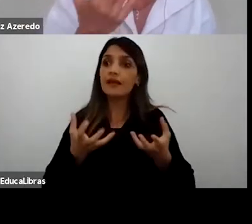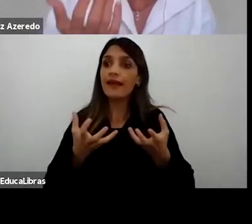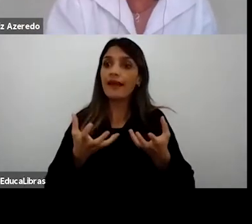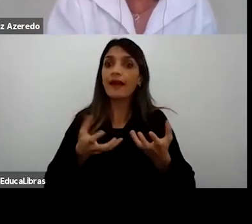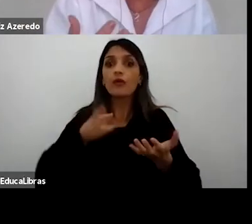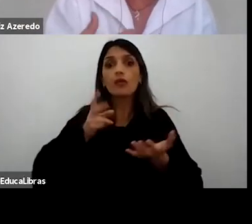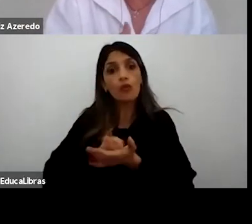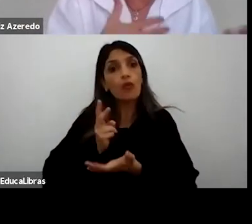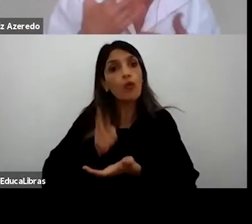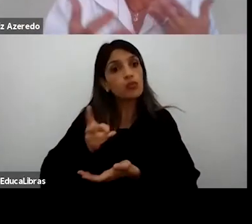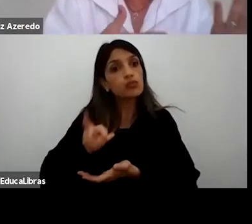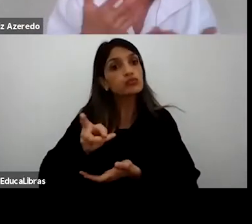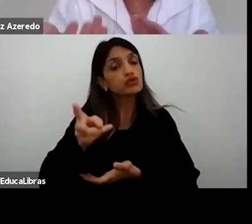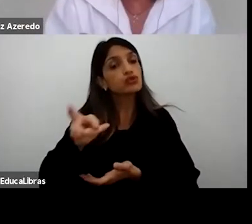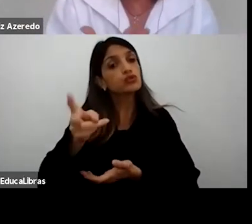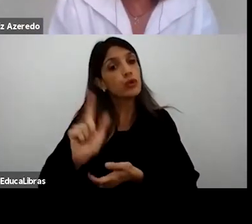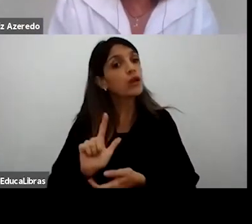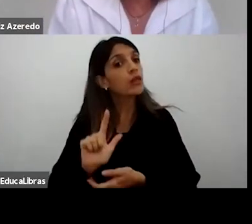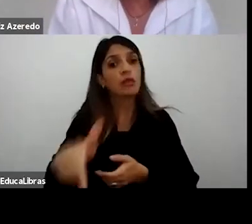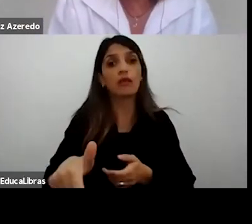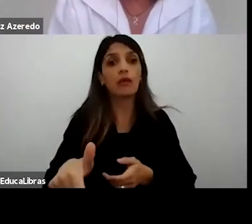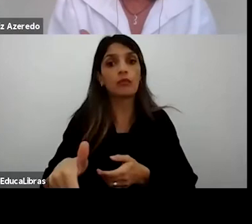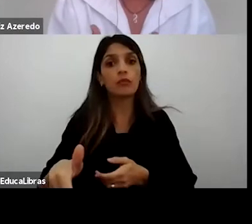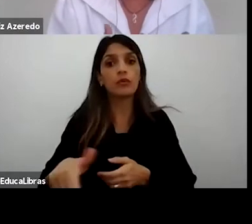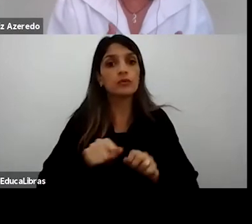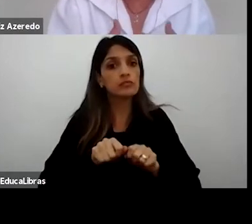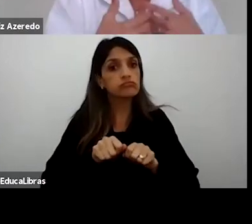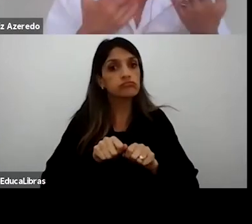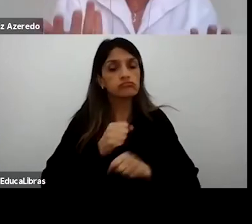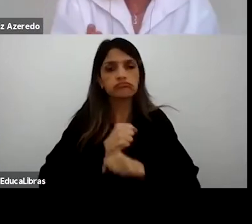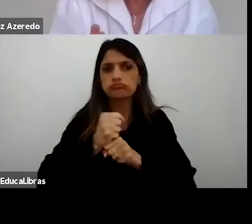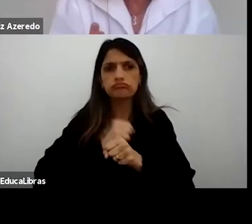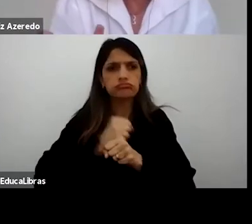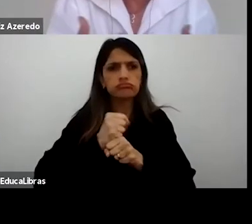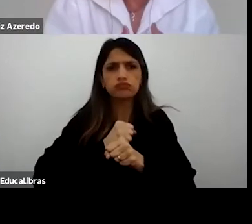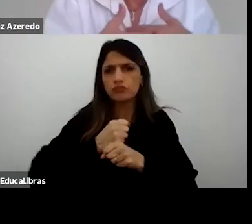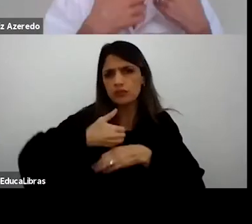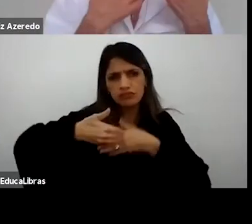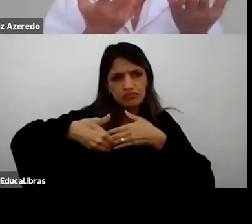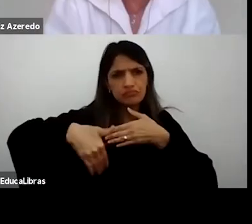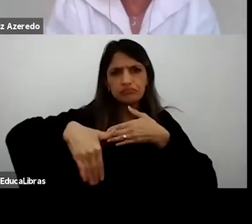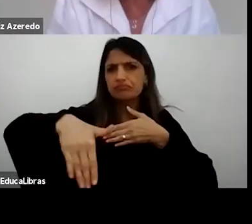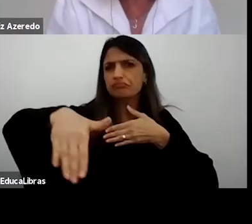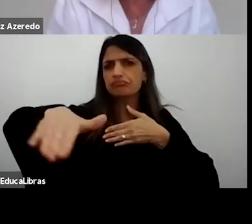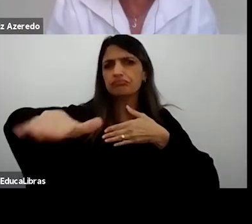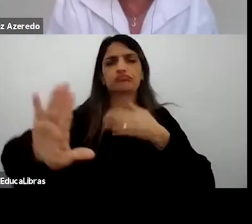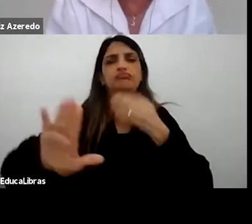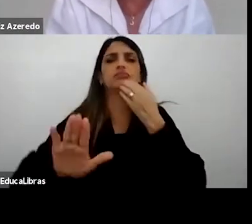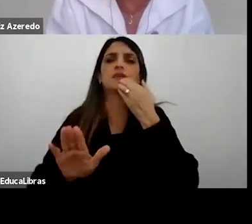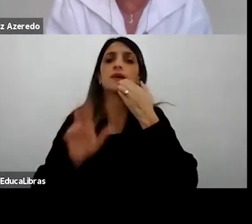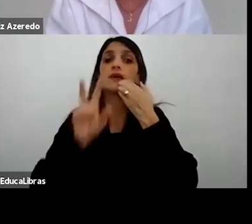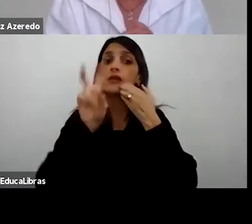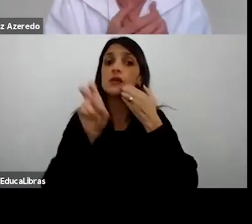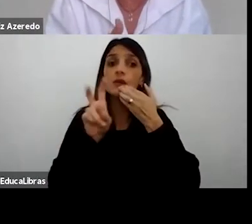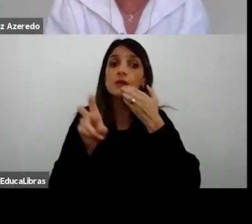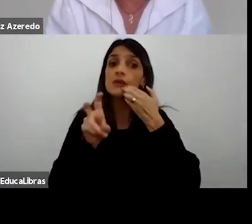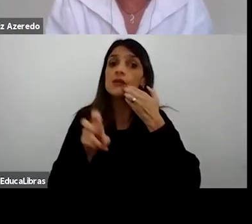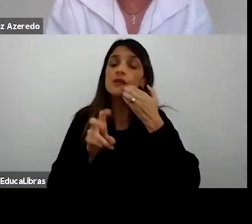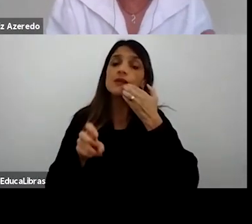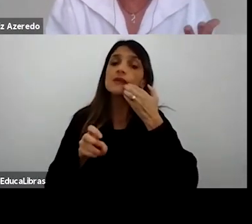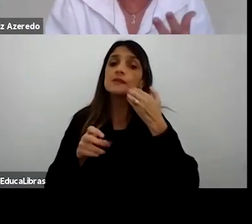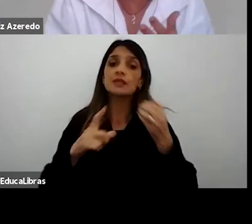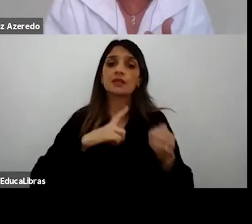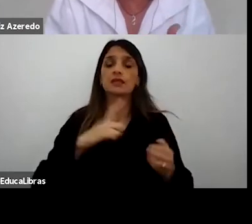ela continuar e a transitar ao longo do ano no que a gente quiser, né? A partir de temas que a gente eleger, a gente